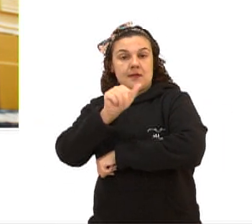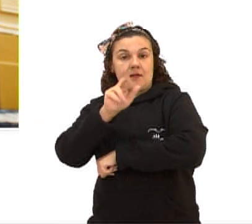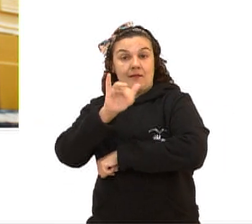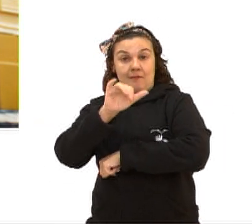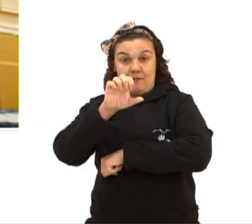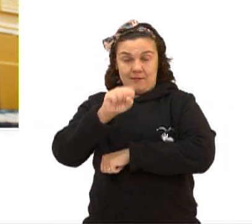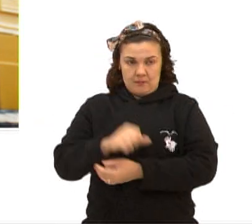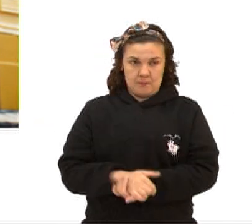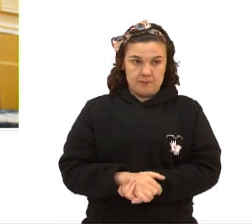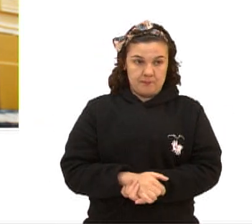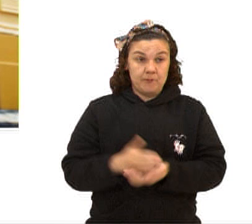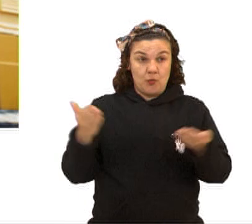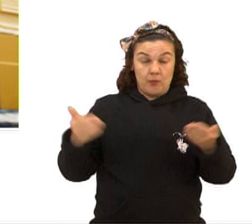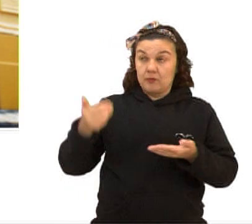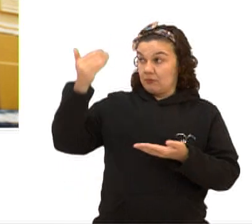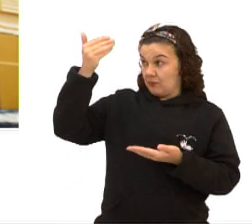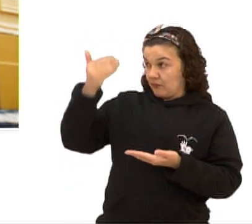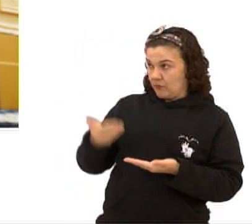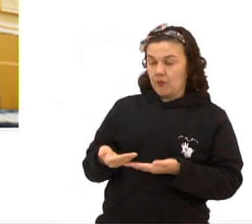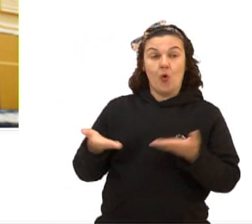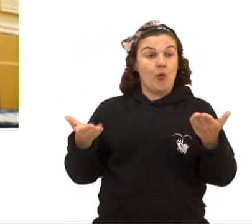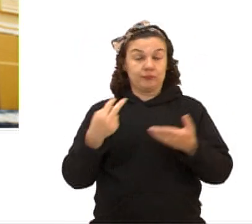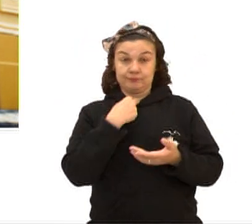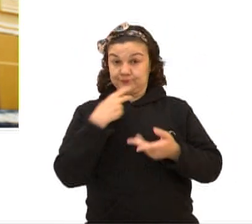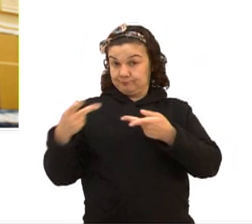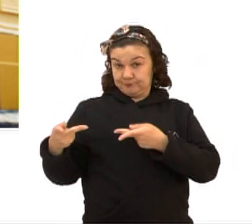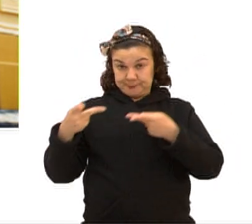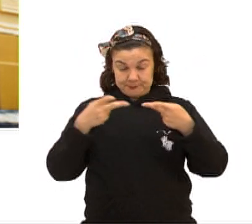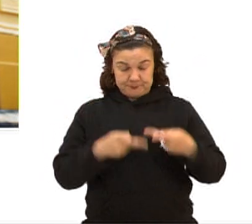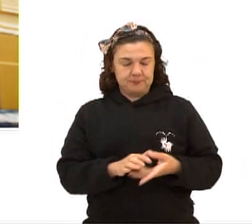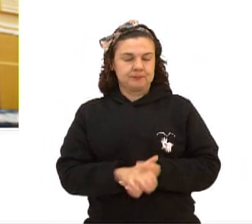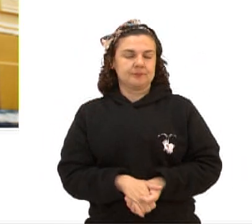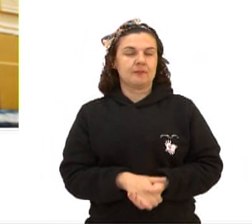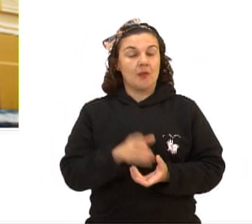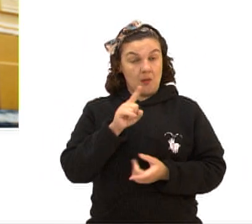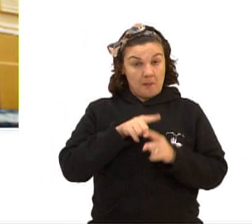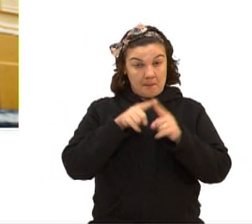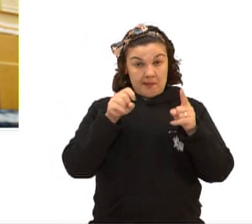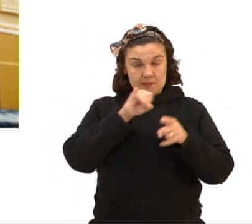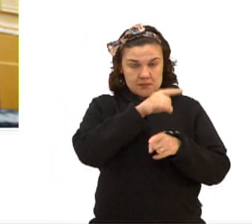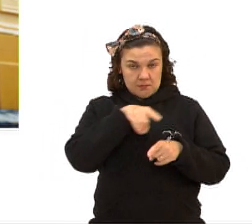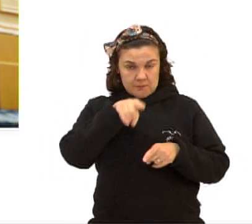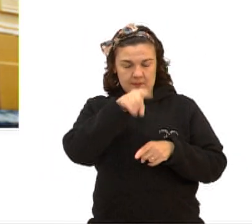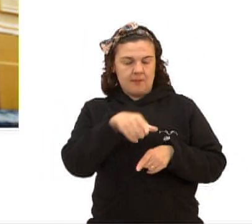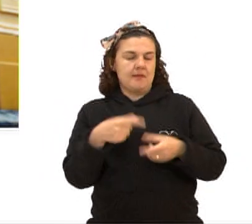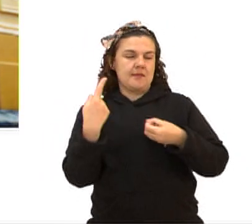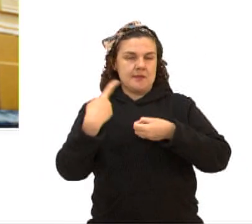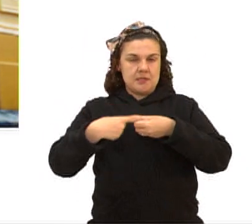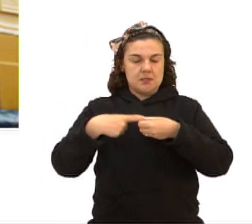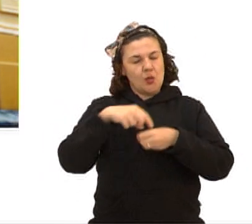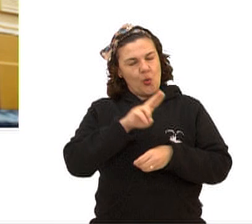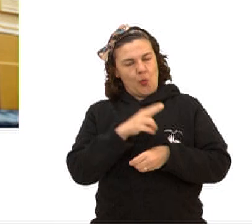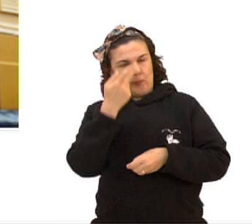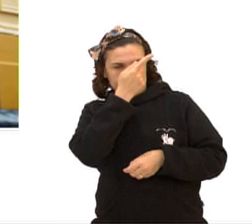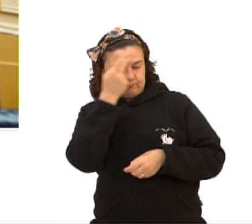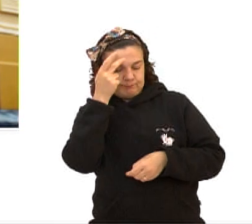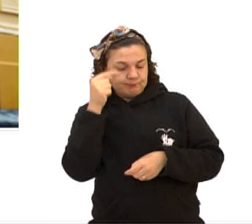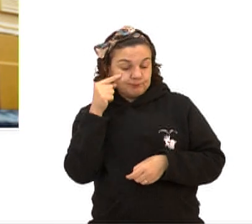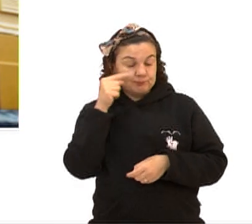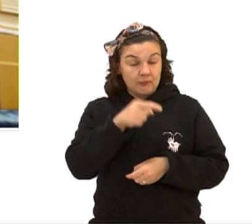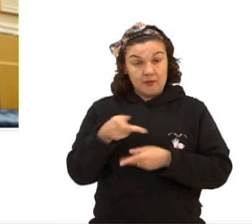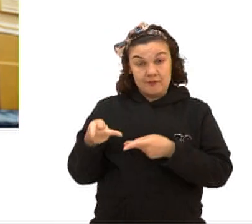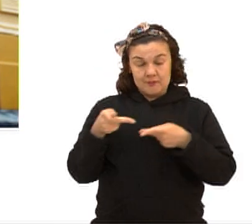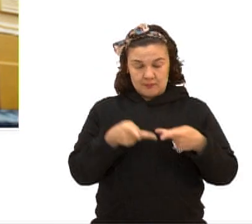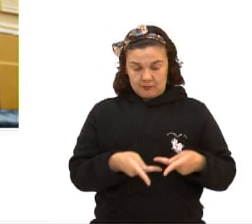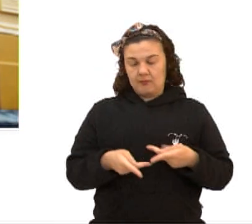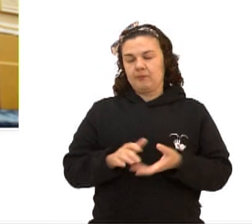reservatório, agora com a pandemia, né, não temos mais visitação, mas quem é aqui da cidade ou venha visitar aqui, nossos paranenses, vocês podem